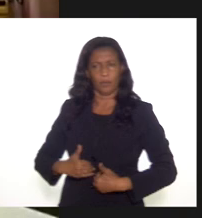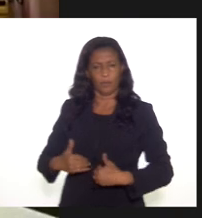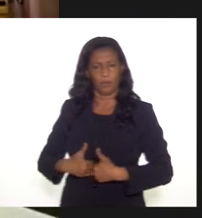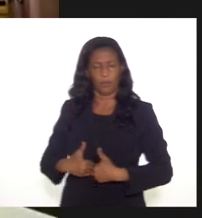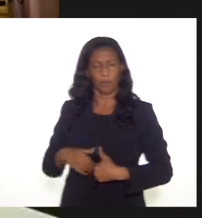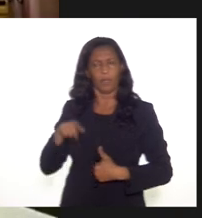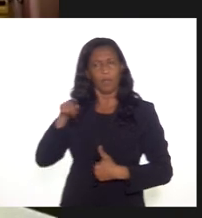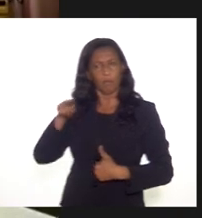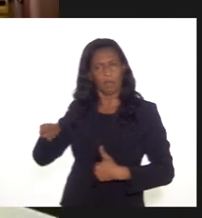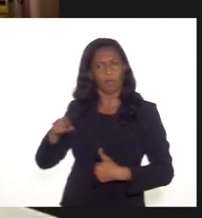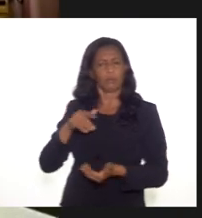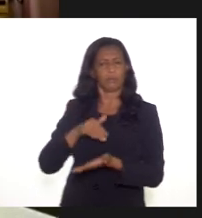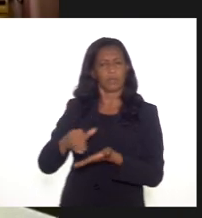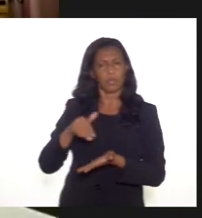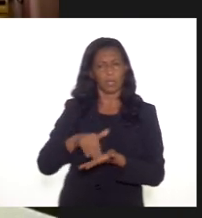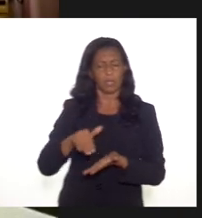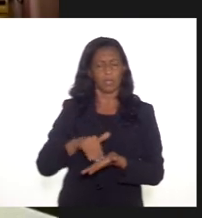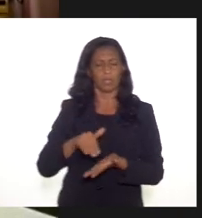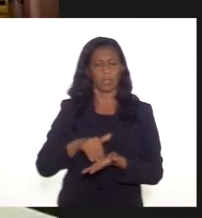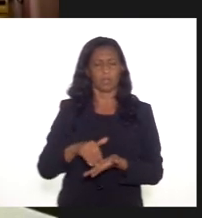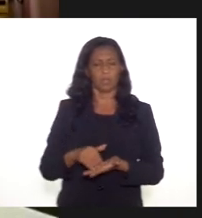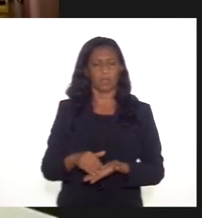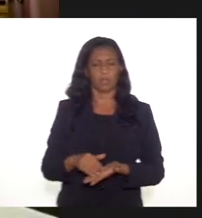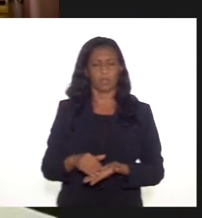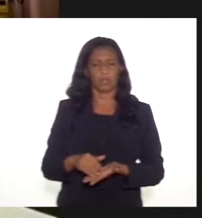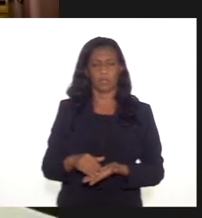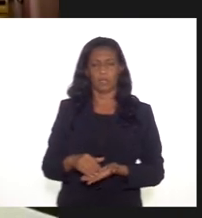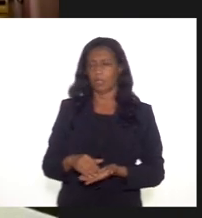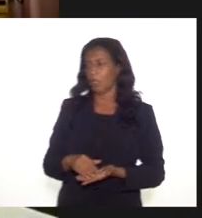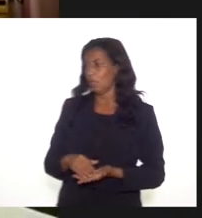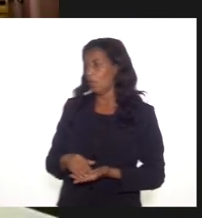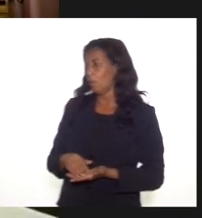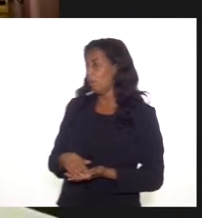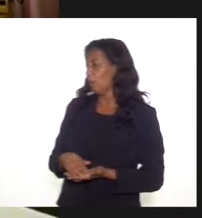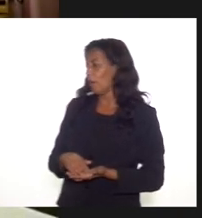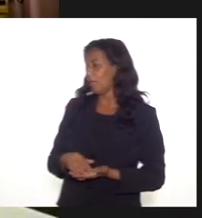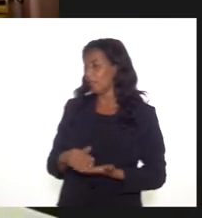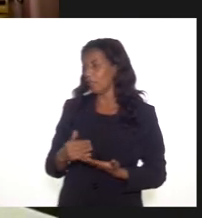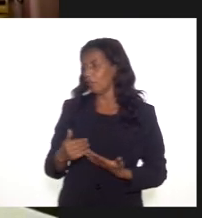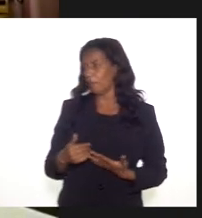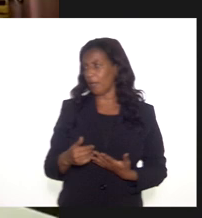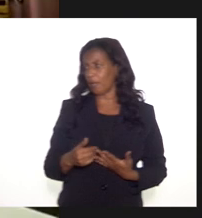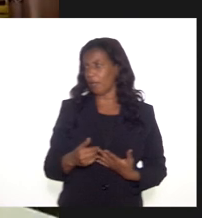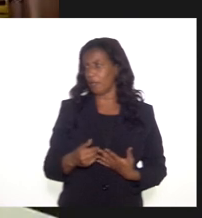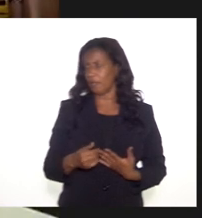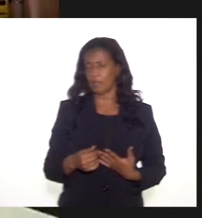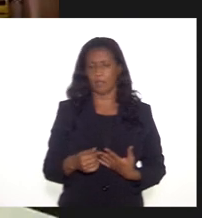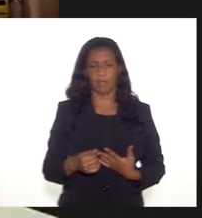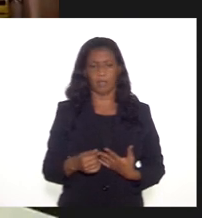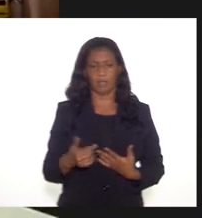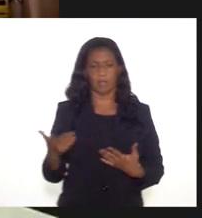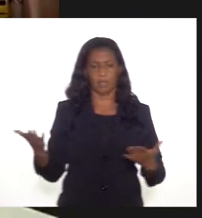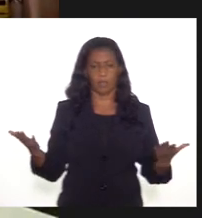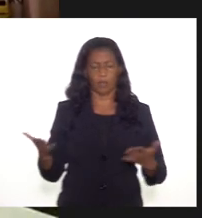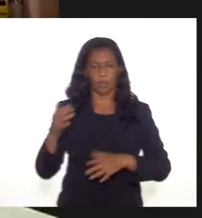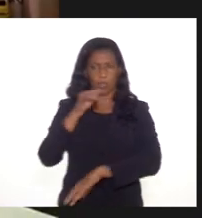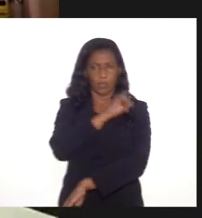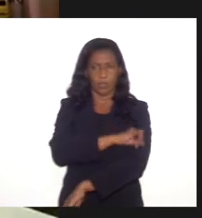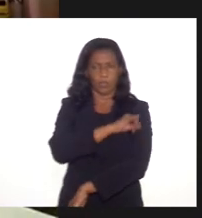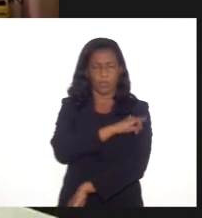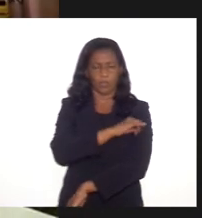o próprio secretário de assistência social e direitos humanos do Rio de Janeiro se